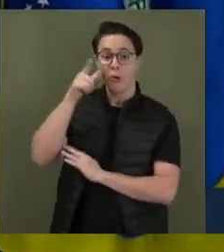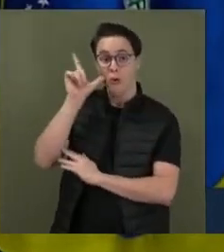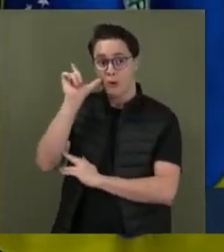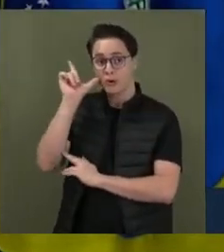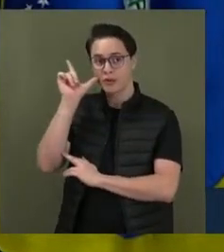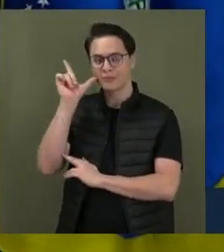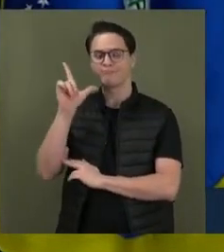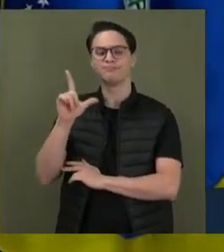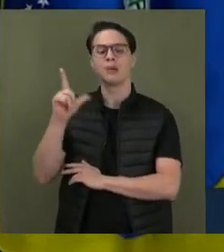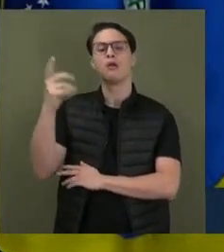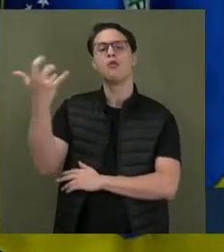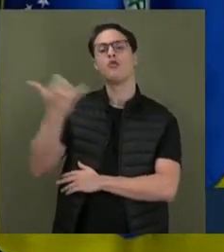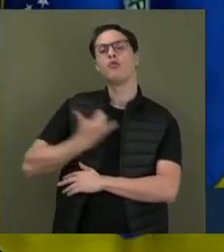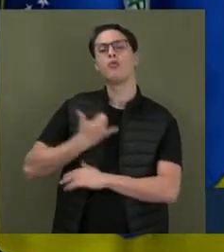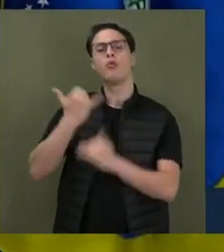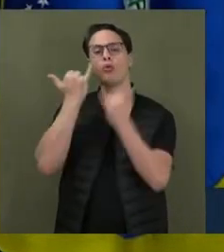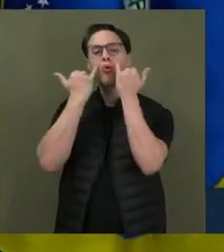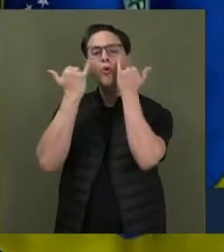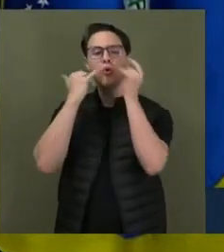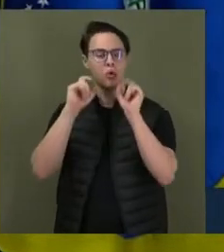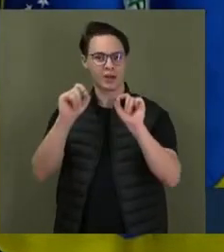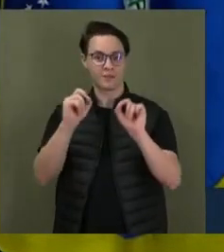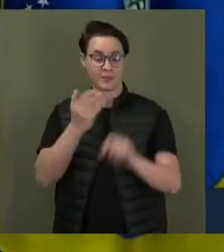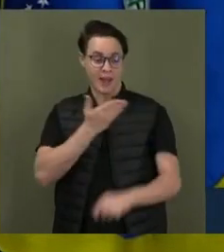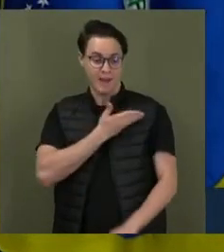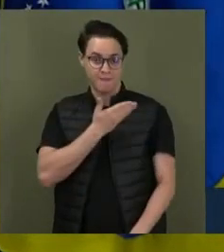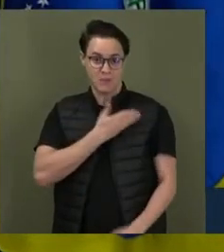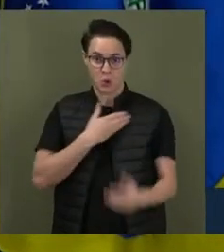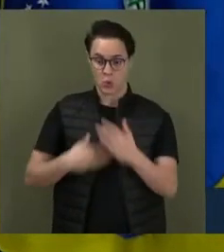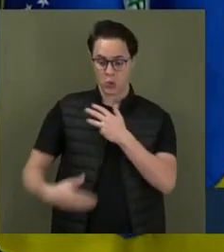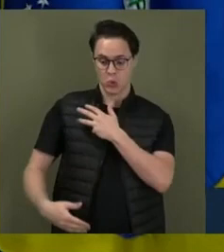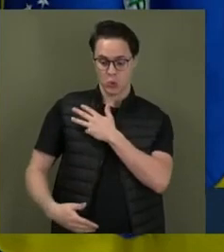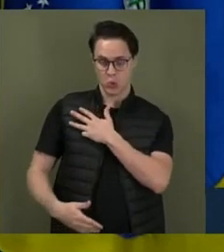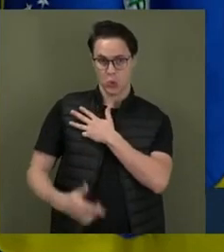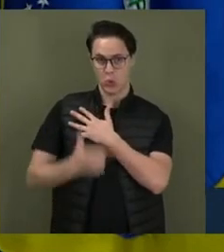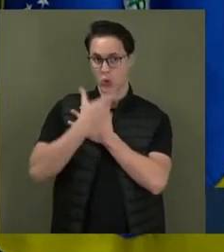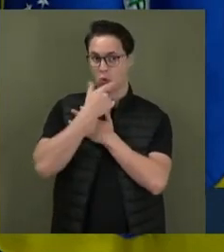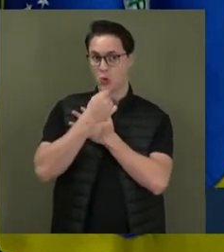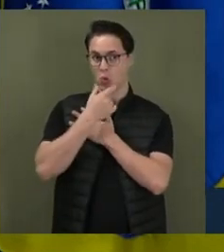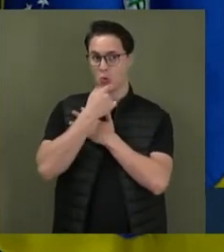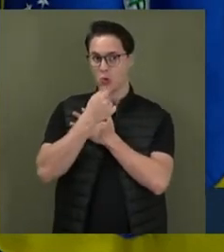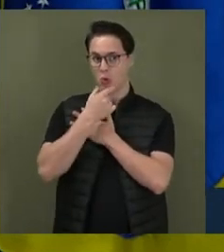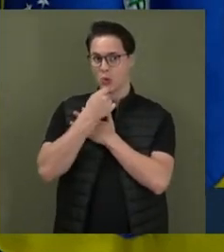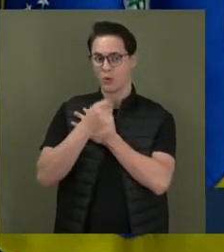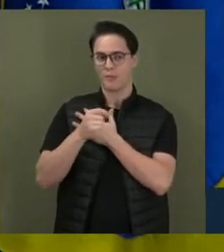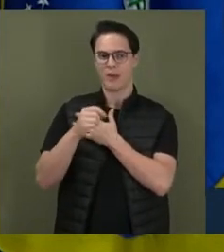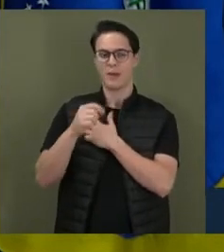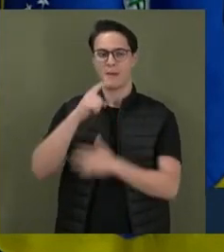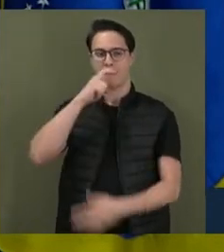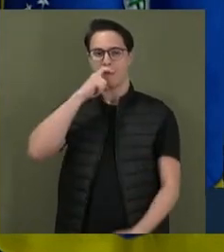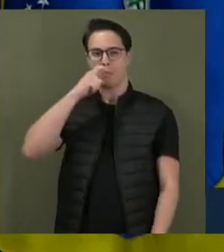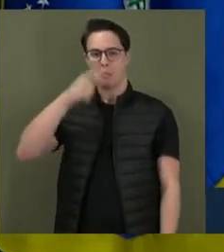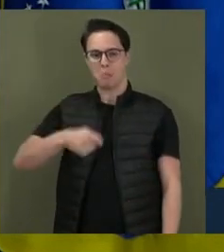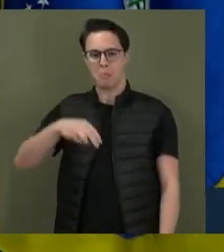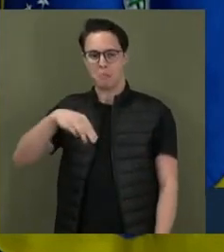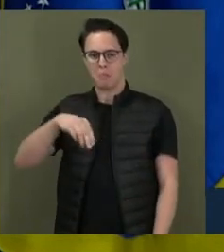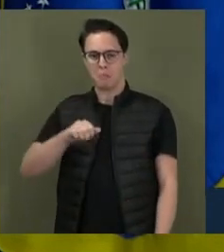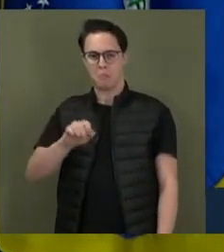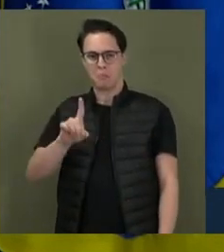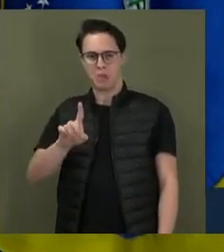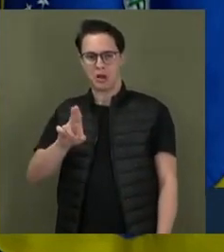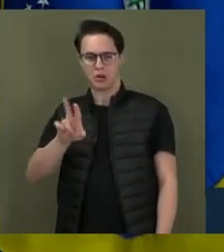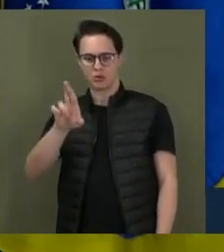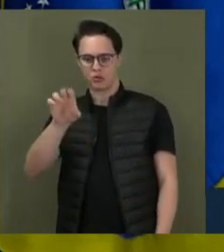a notícia de que o amigo do presidente Lula, o democrata relativo, o Maduro, impediu a